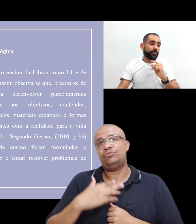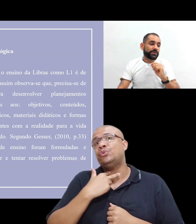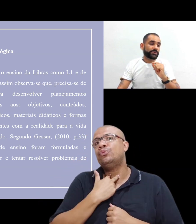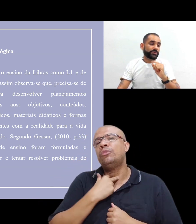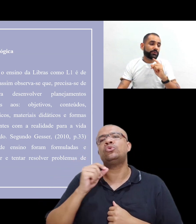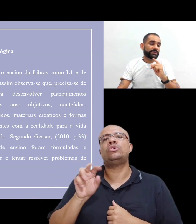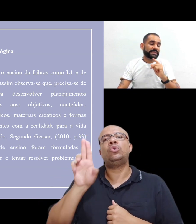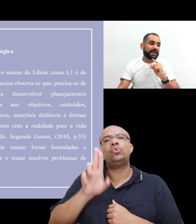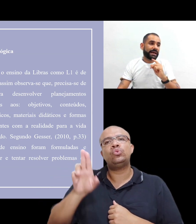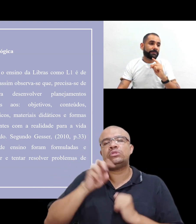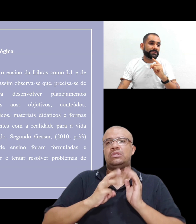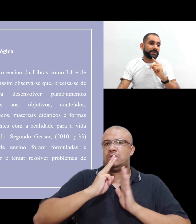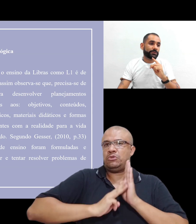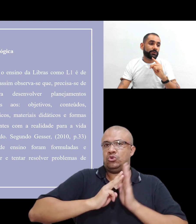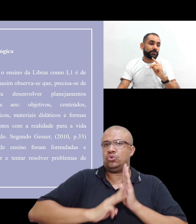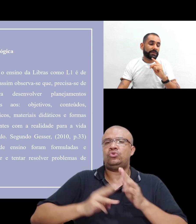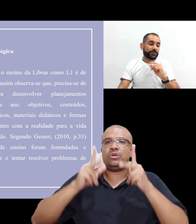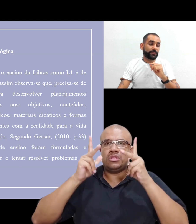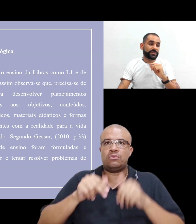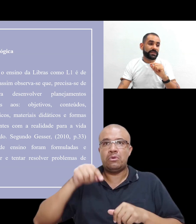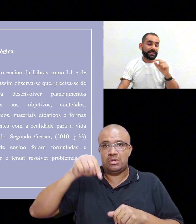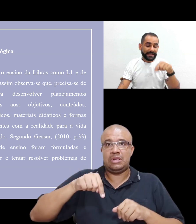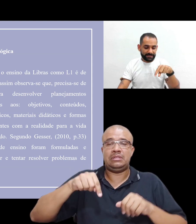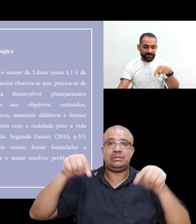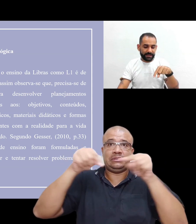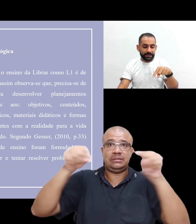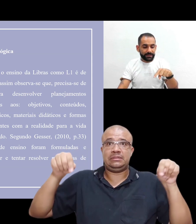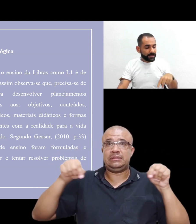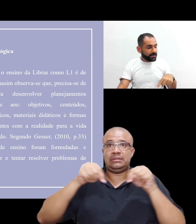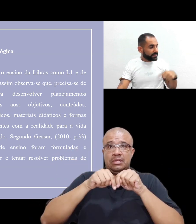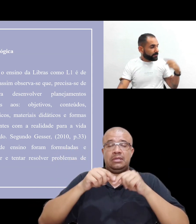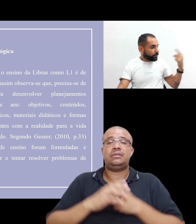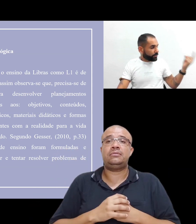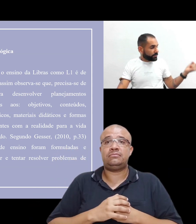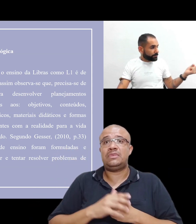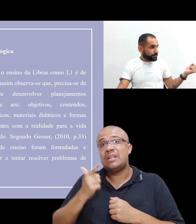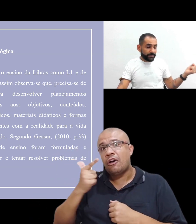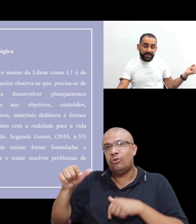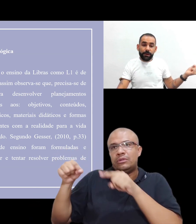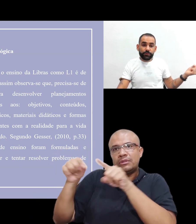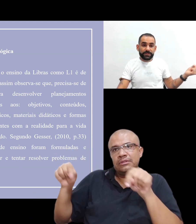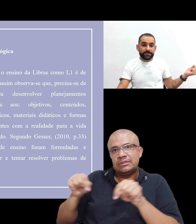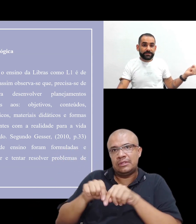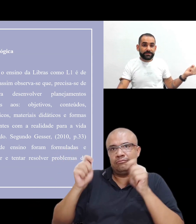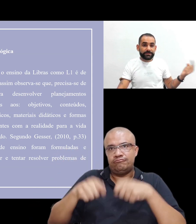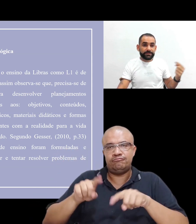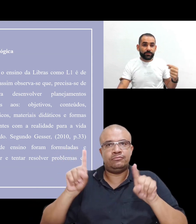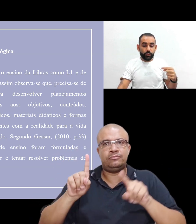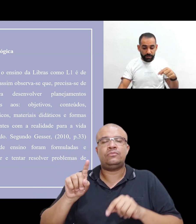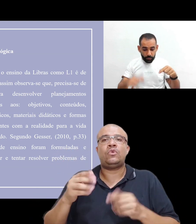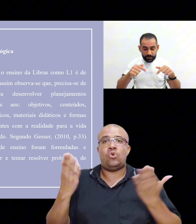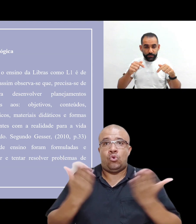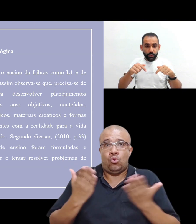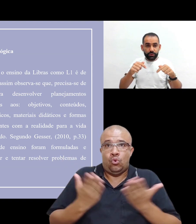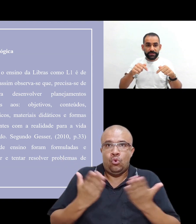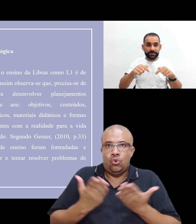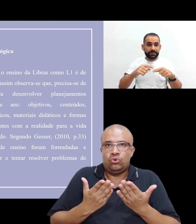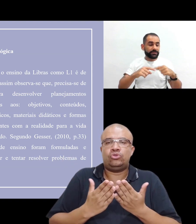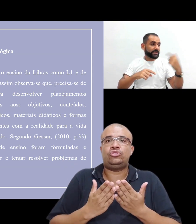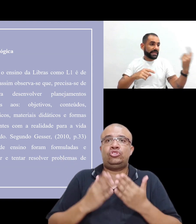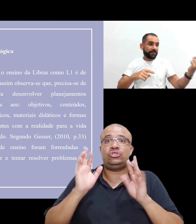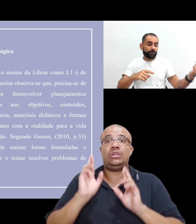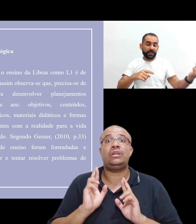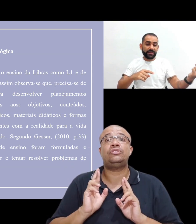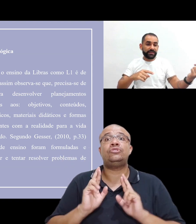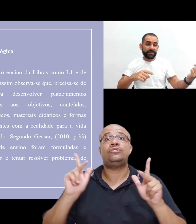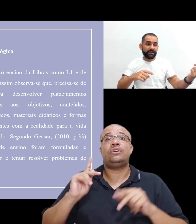eu não posso usar a mesma metodologia nessa sala e na outra. O que eu uso hoje